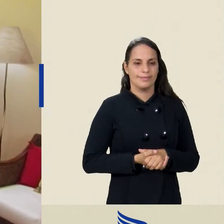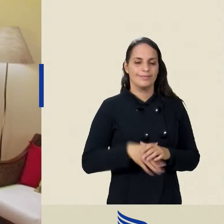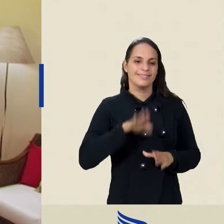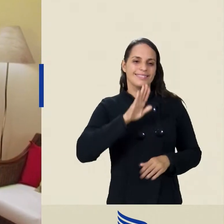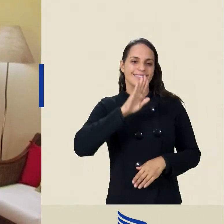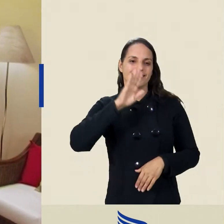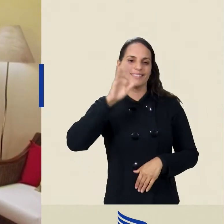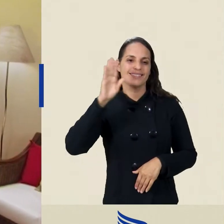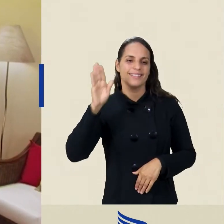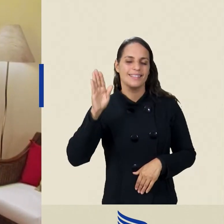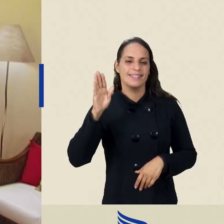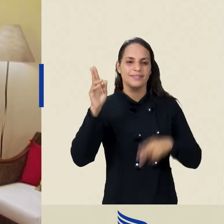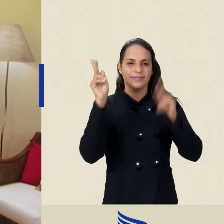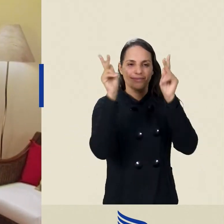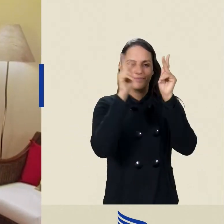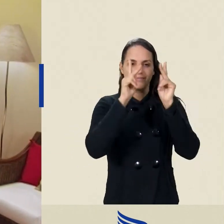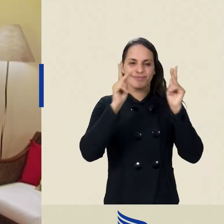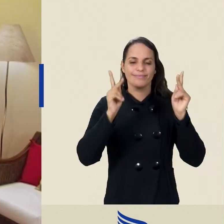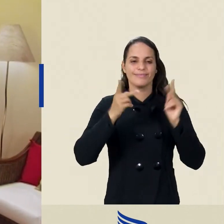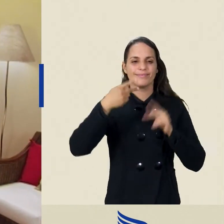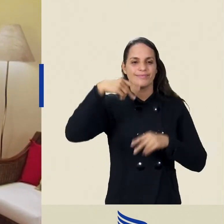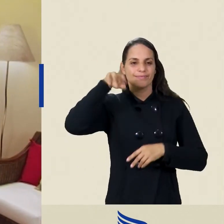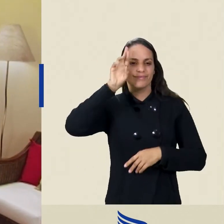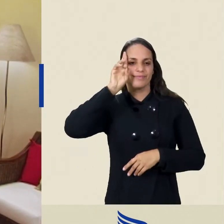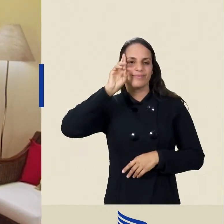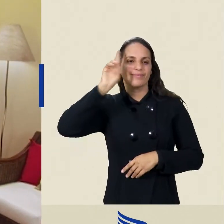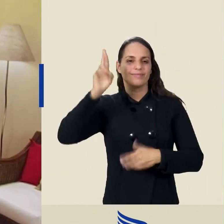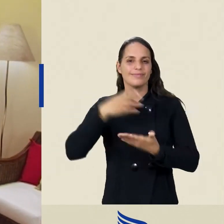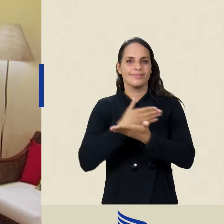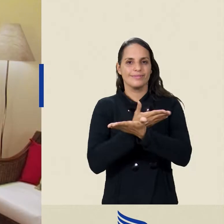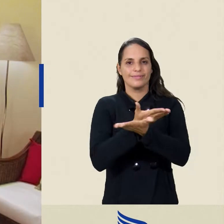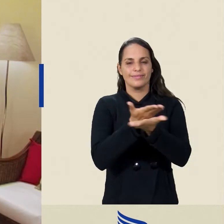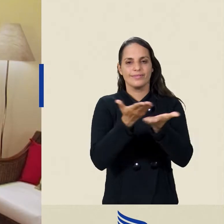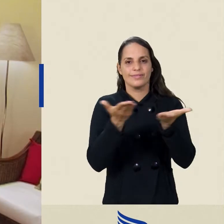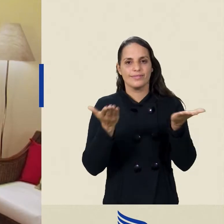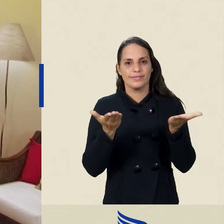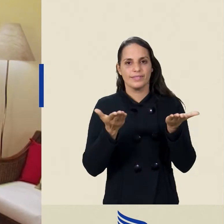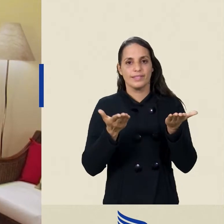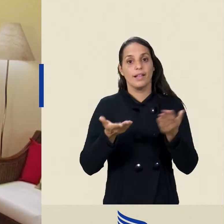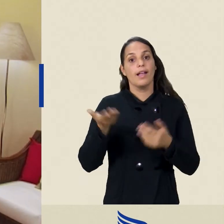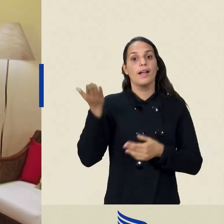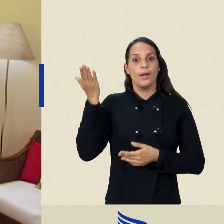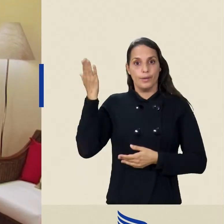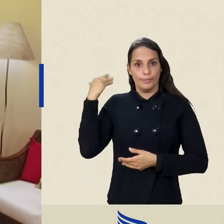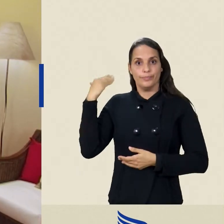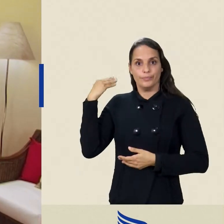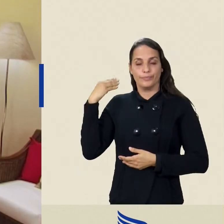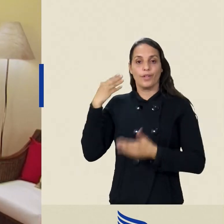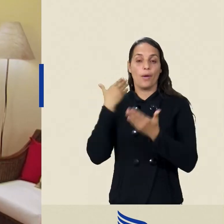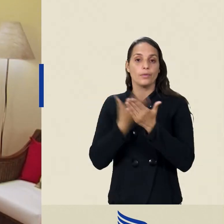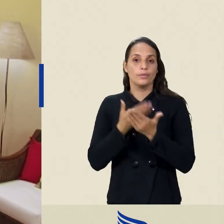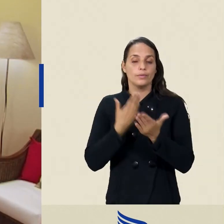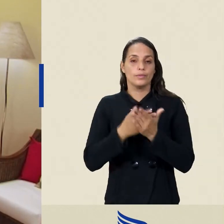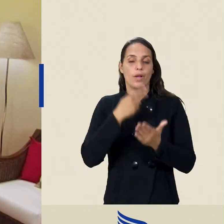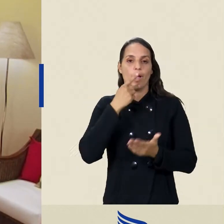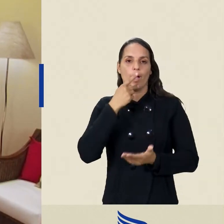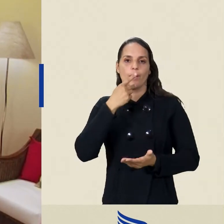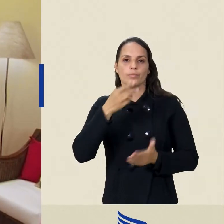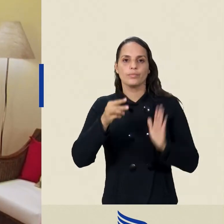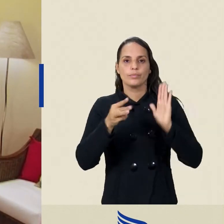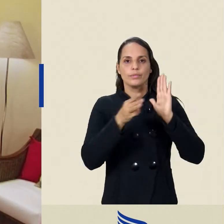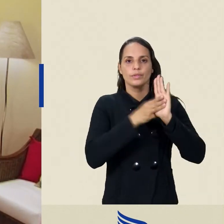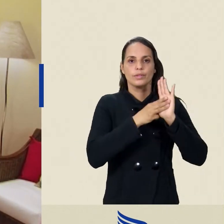Olá, que a paz de nosso Senhor Jesus esteja contigo. Em nossos dois últimos encontros, estudamos a profecia de Daniel